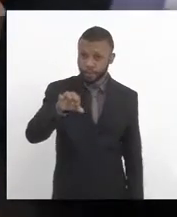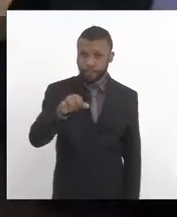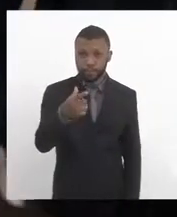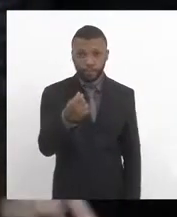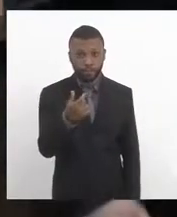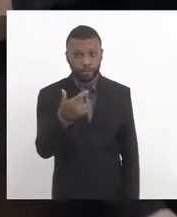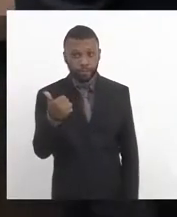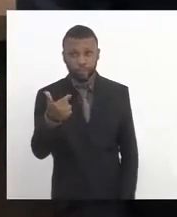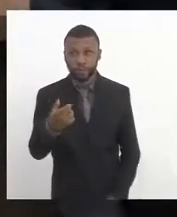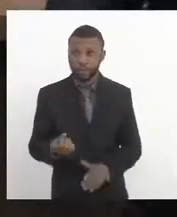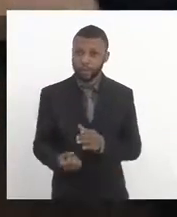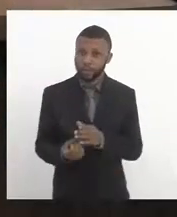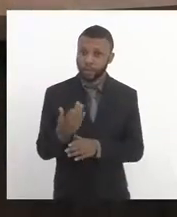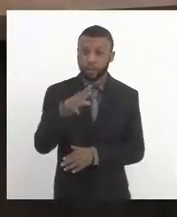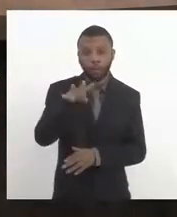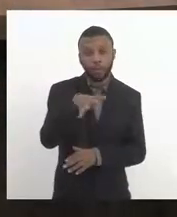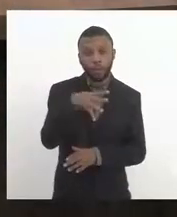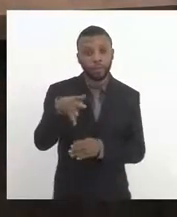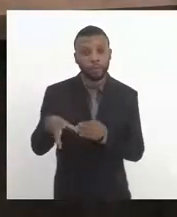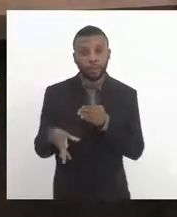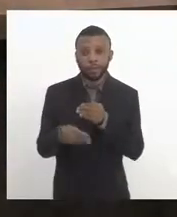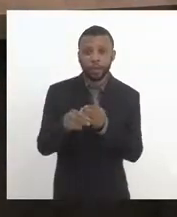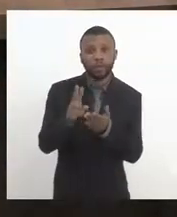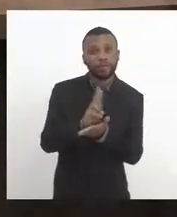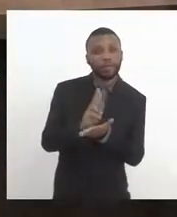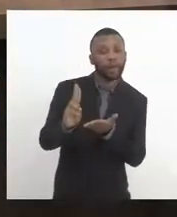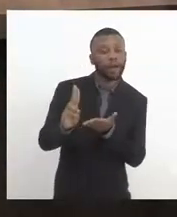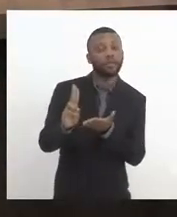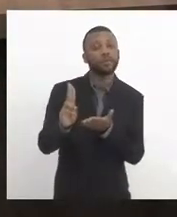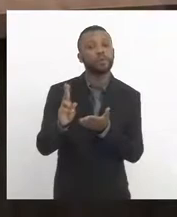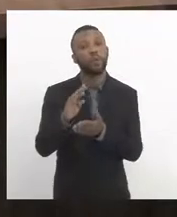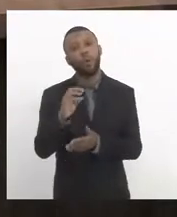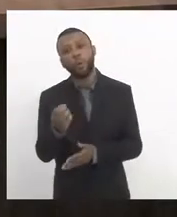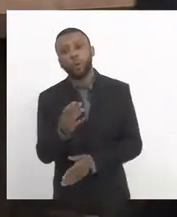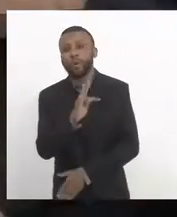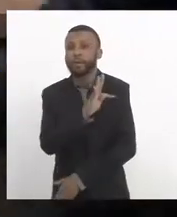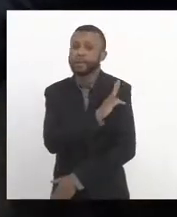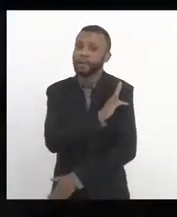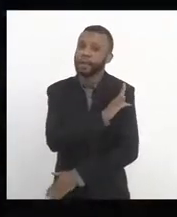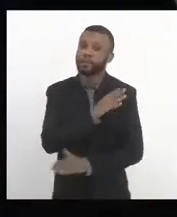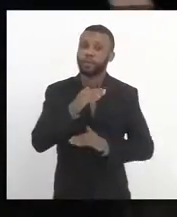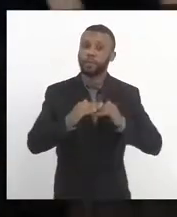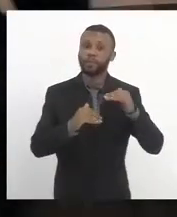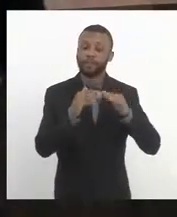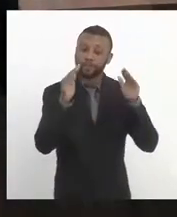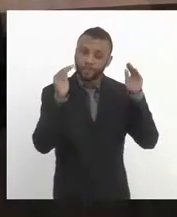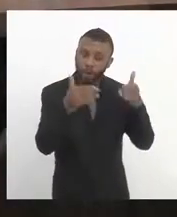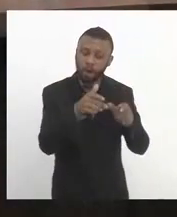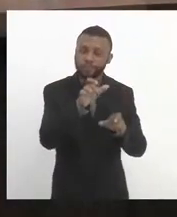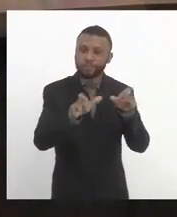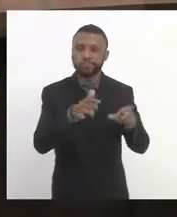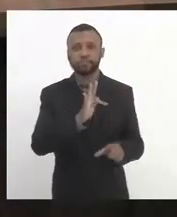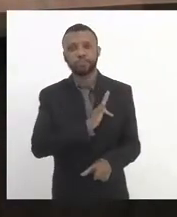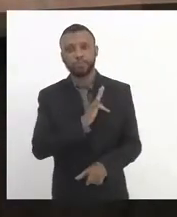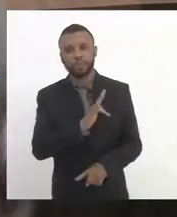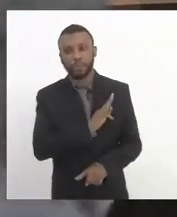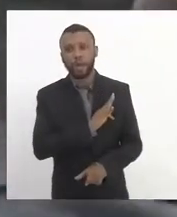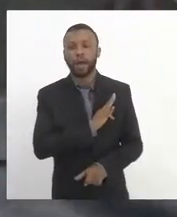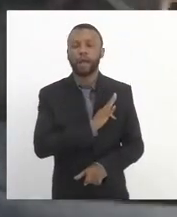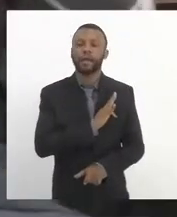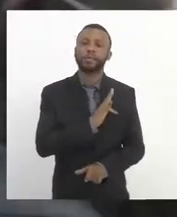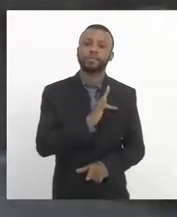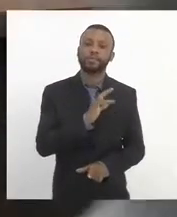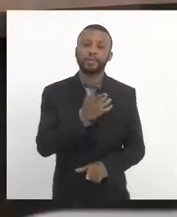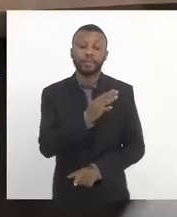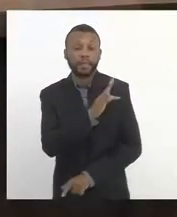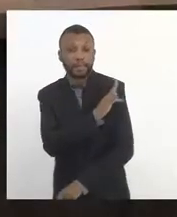dispõe sobre a criação de um programa de adicional universitário ou técnico profissional para policiais militares, civis e técnicos científicos